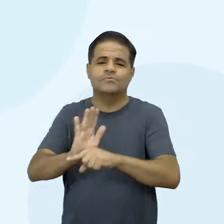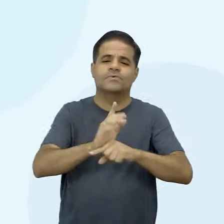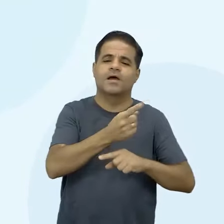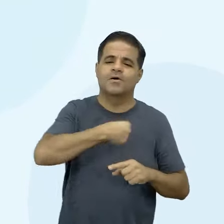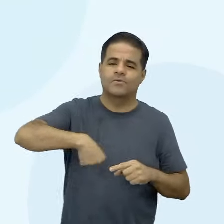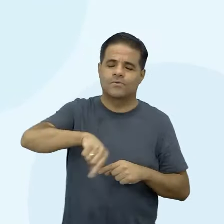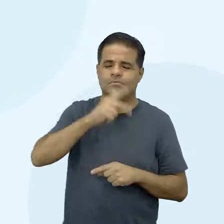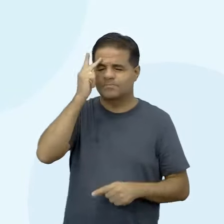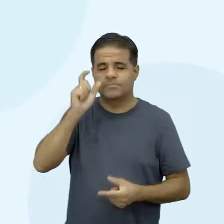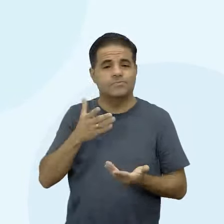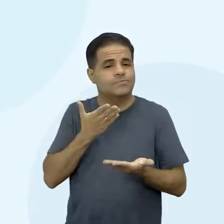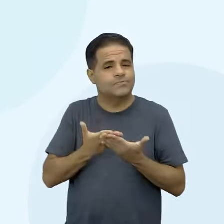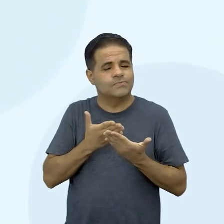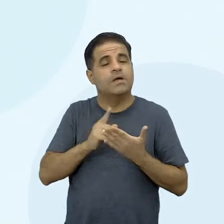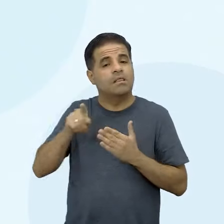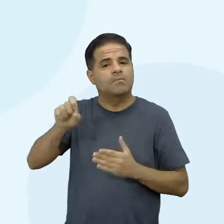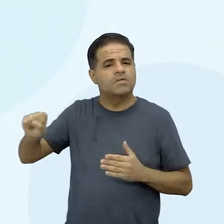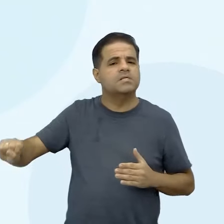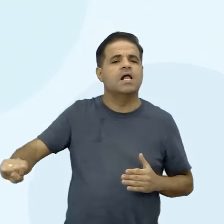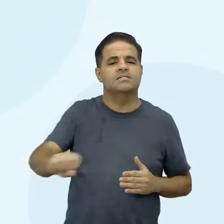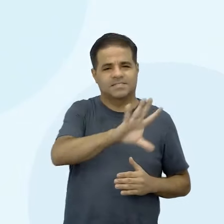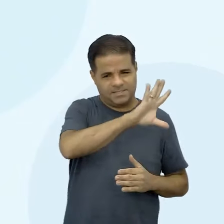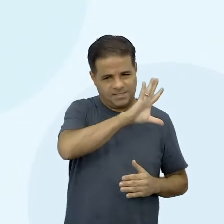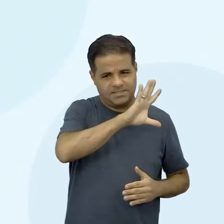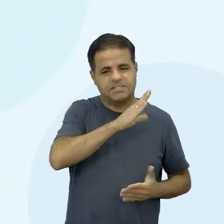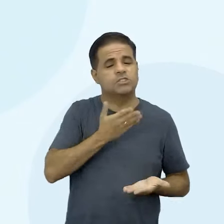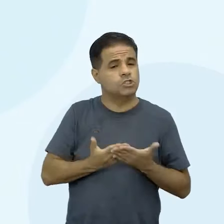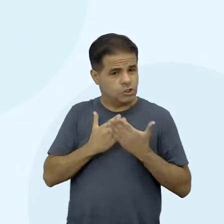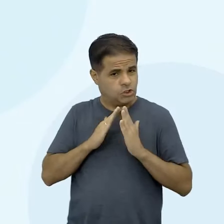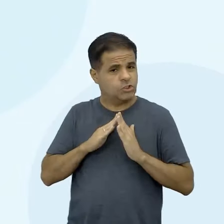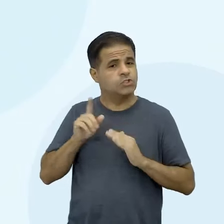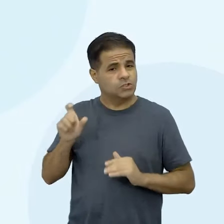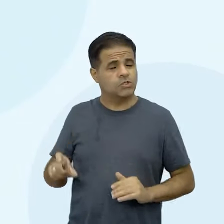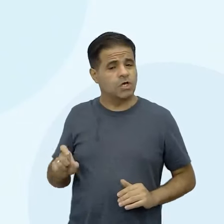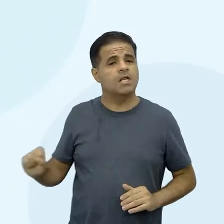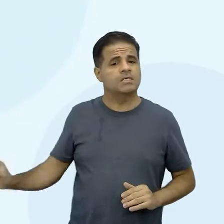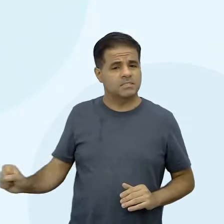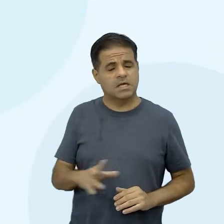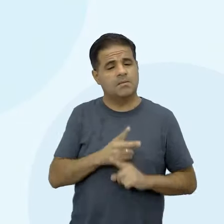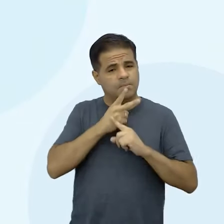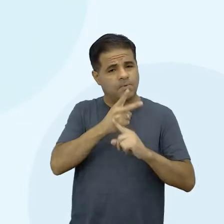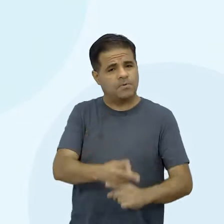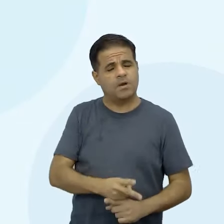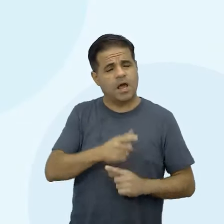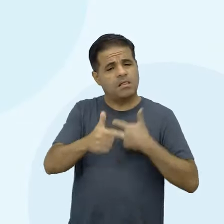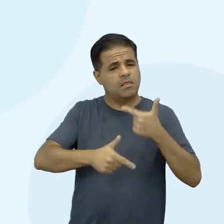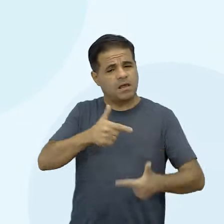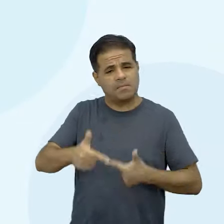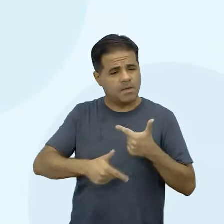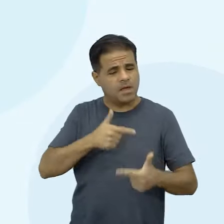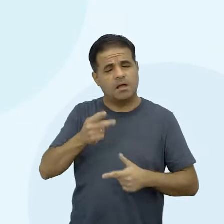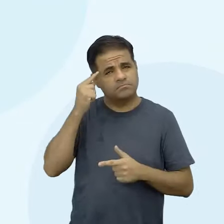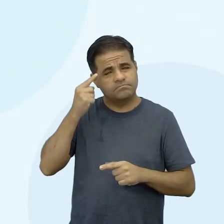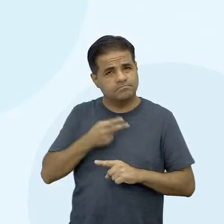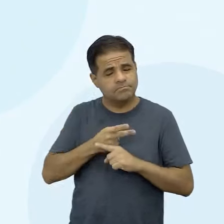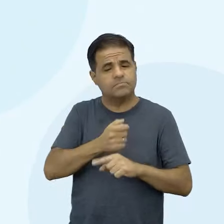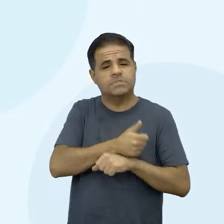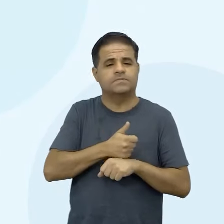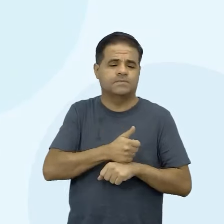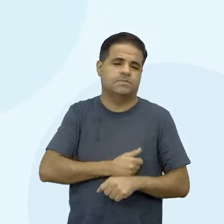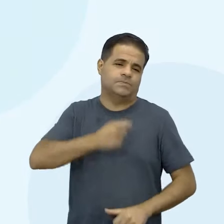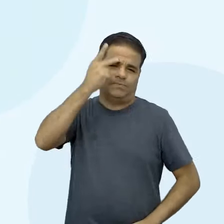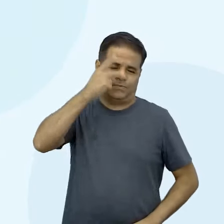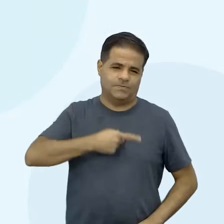nosso estudante quando ele sair da escola, né, e procurar trabalho e tudo mais em busca da sua vida